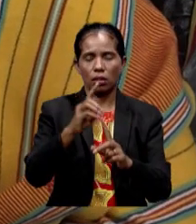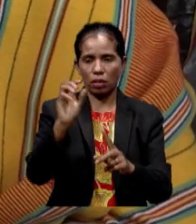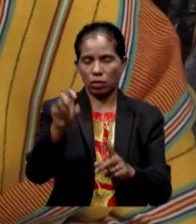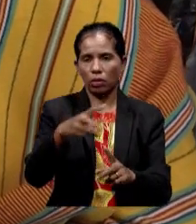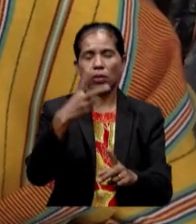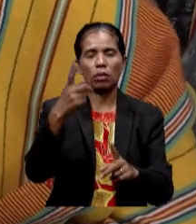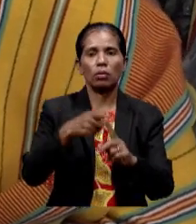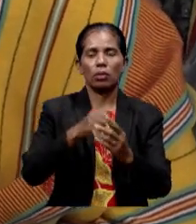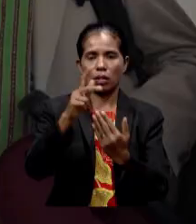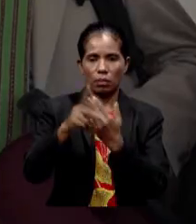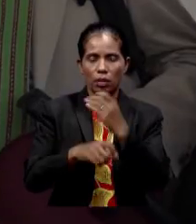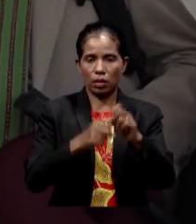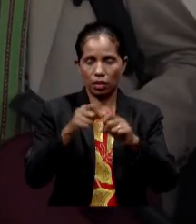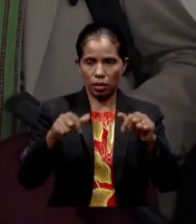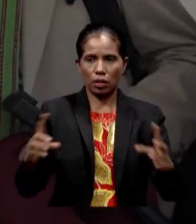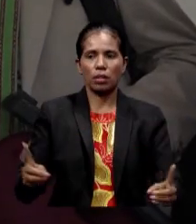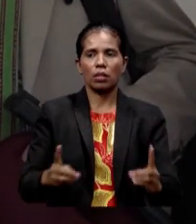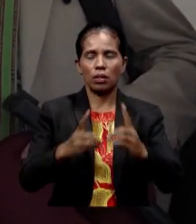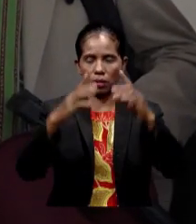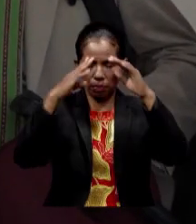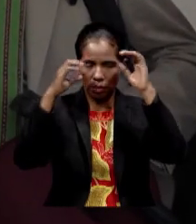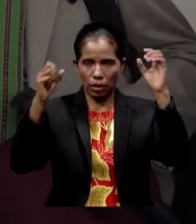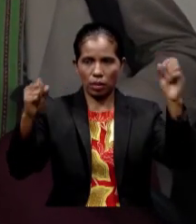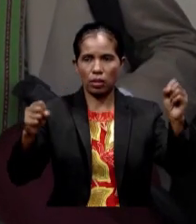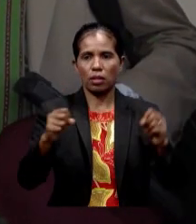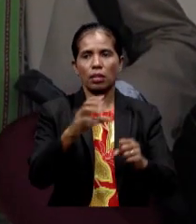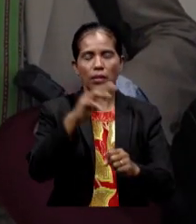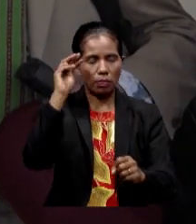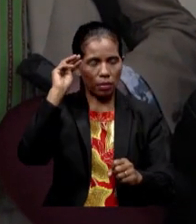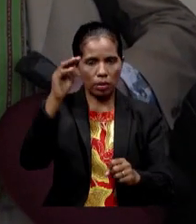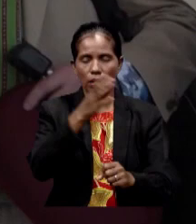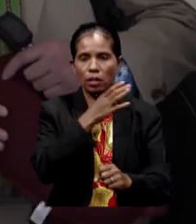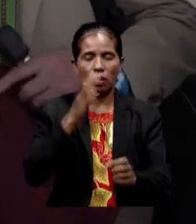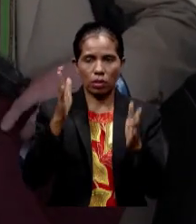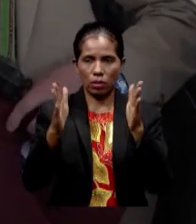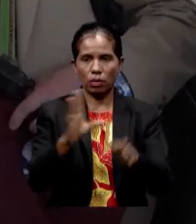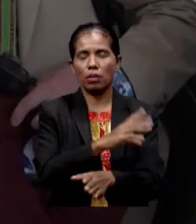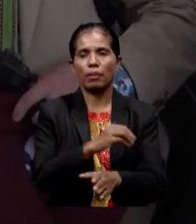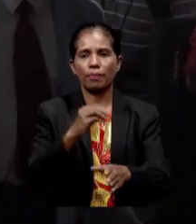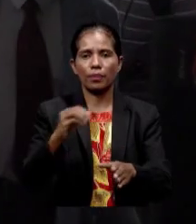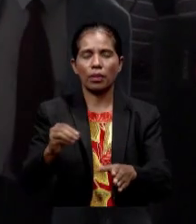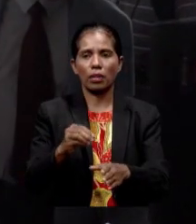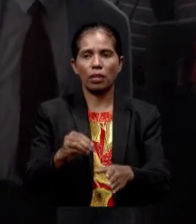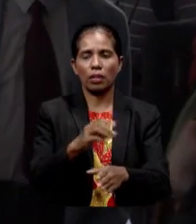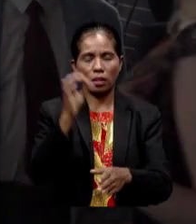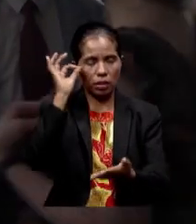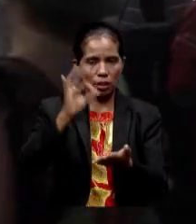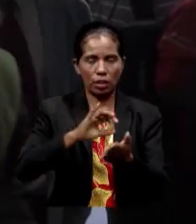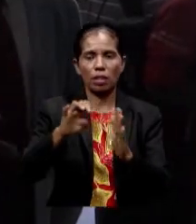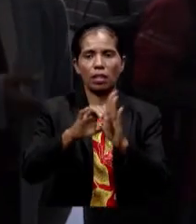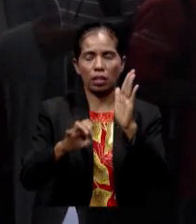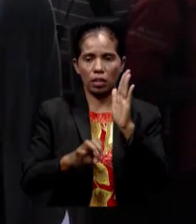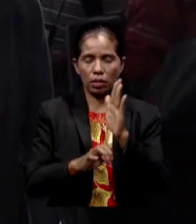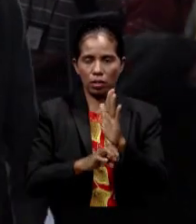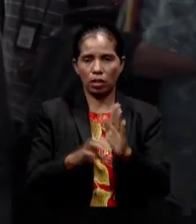fulan abril tinang ne hasoru malu o presidente república ministro agricultura no pescas nomos o secretário estado